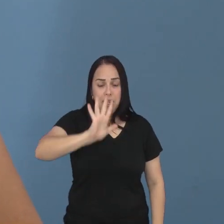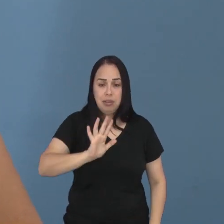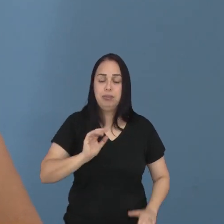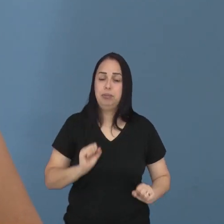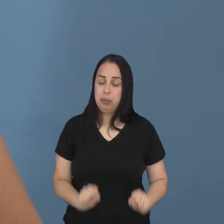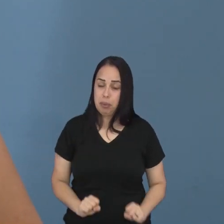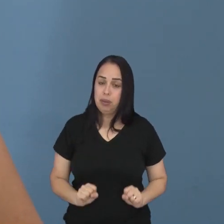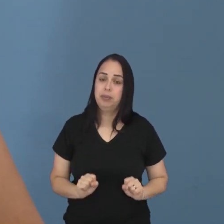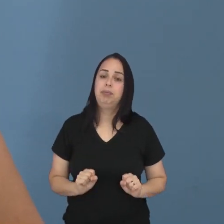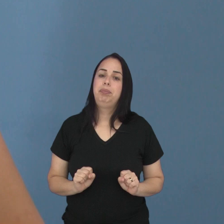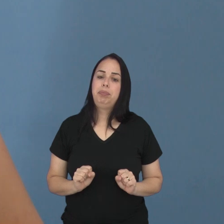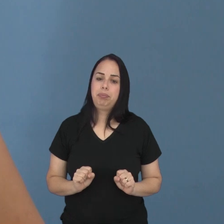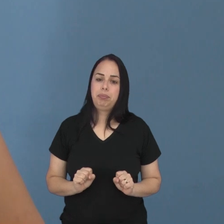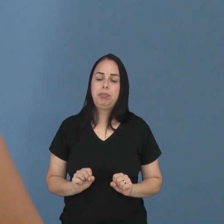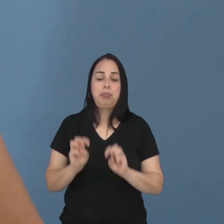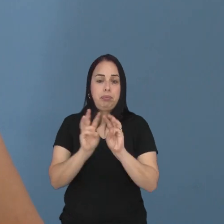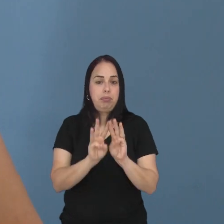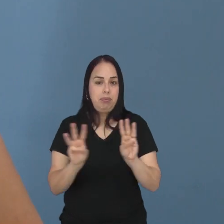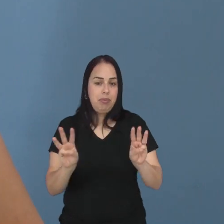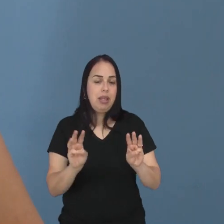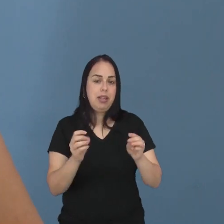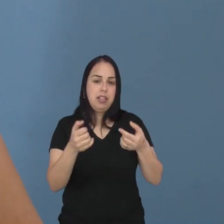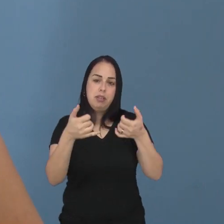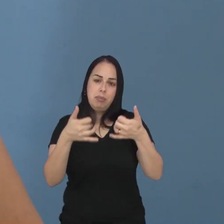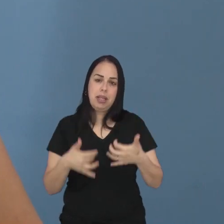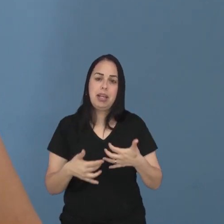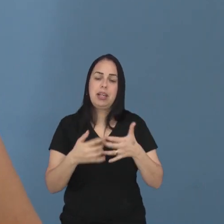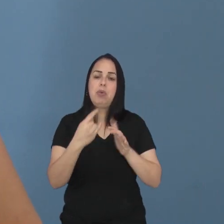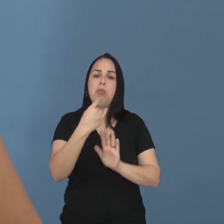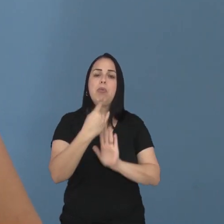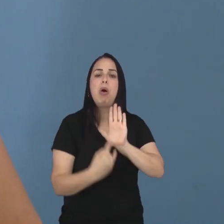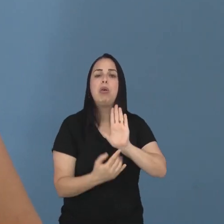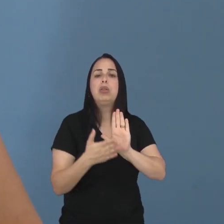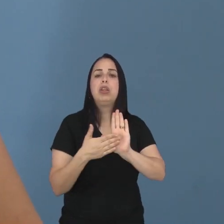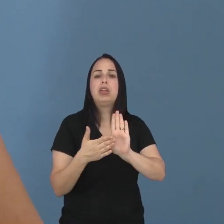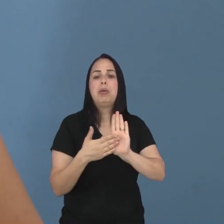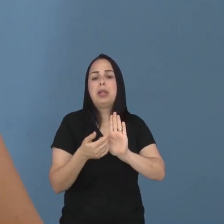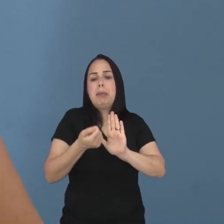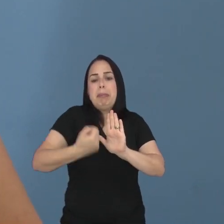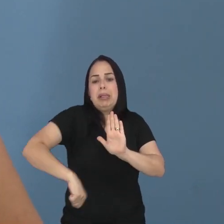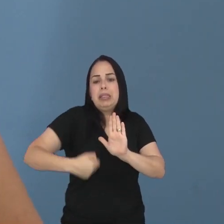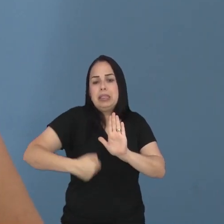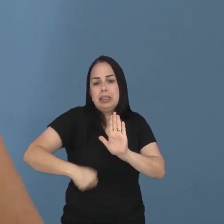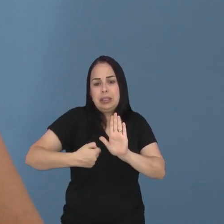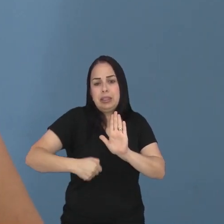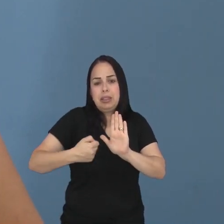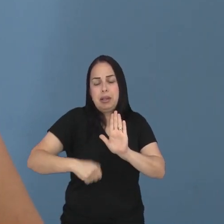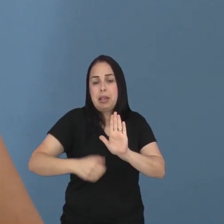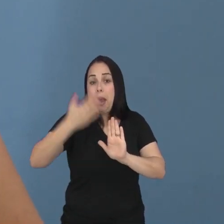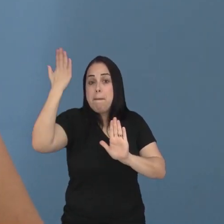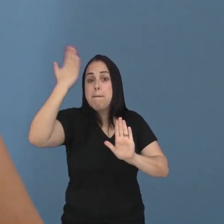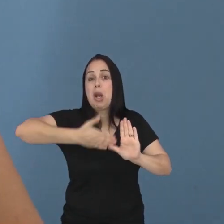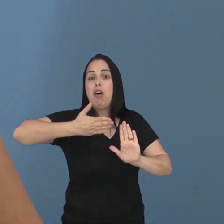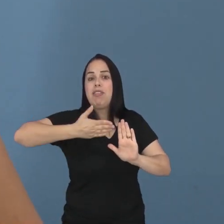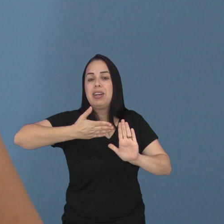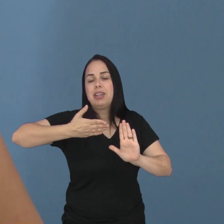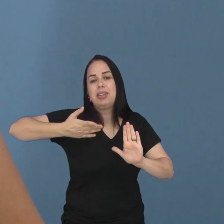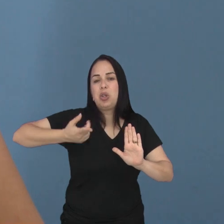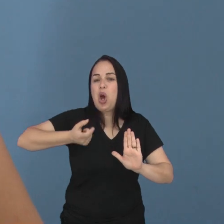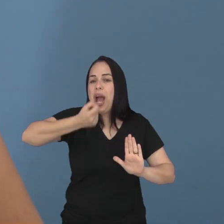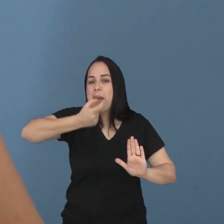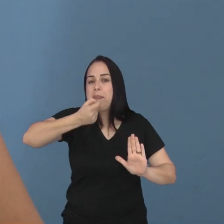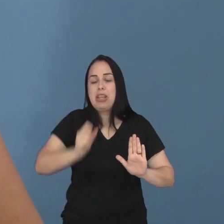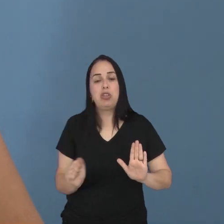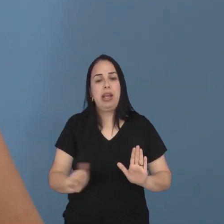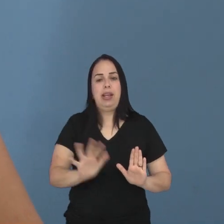abusivo. O próprio site ele fala alguns documentos que são necessários né, para comprovar